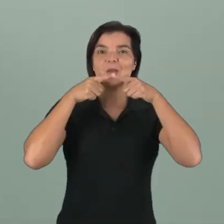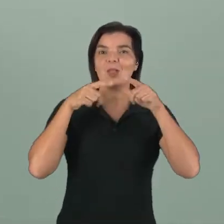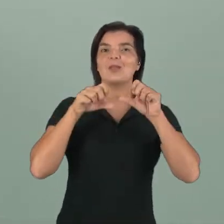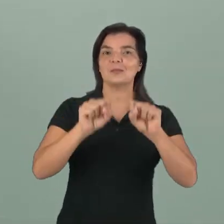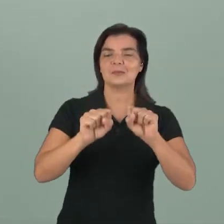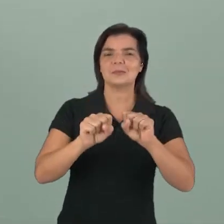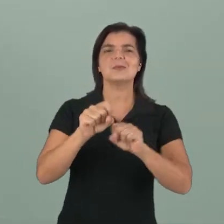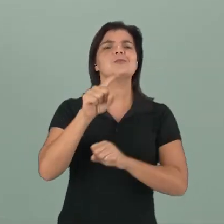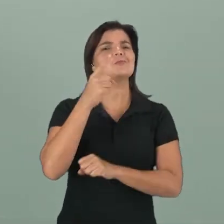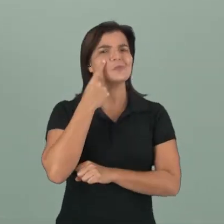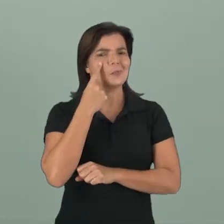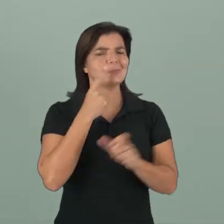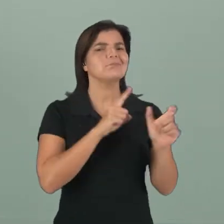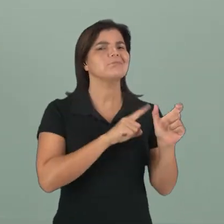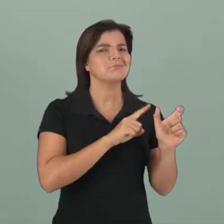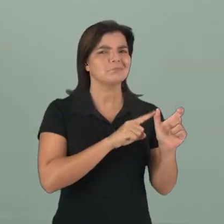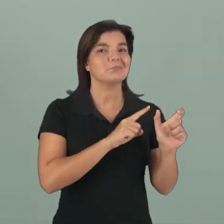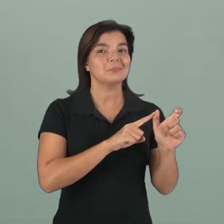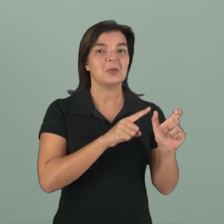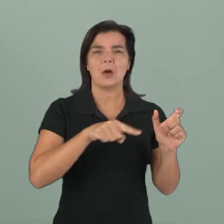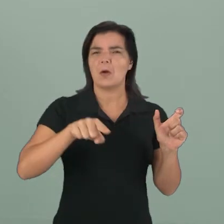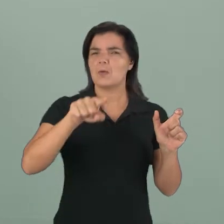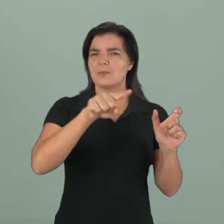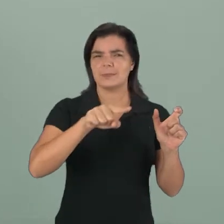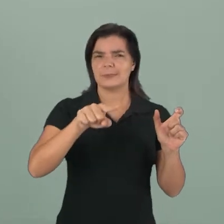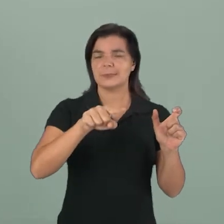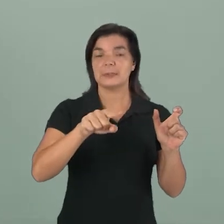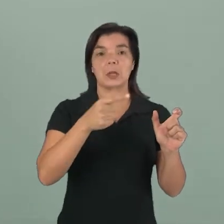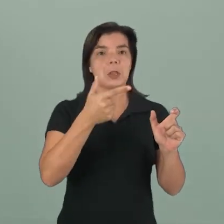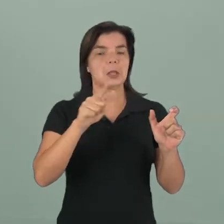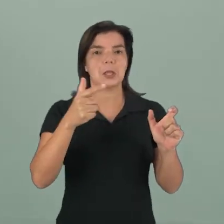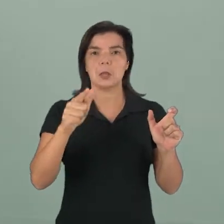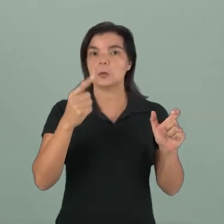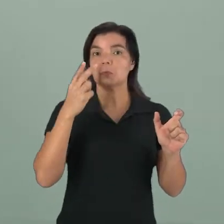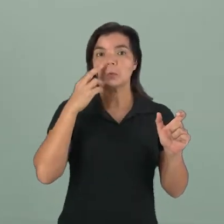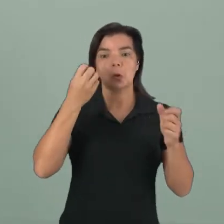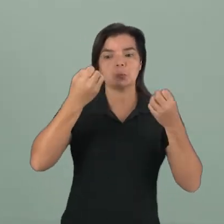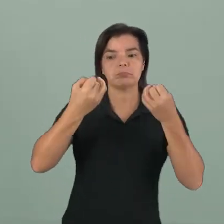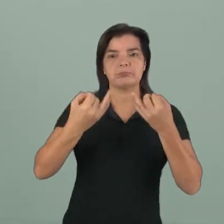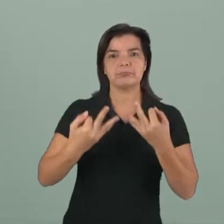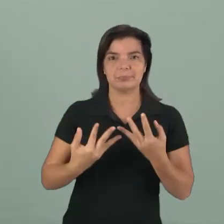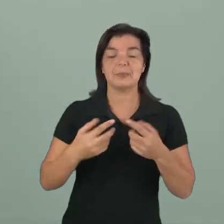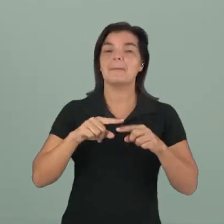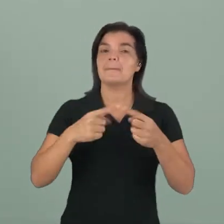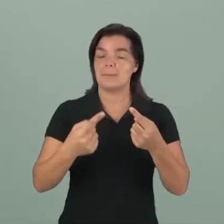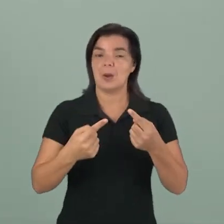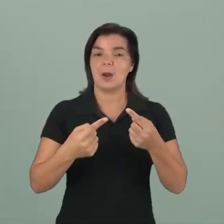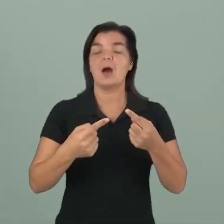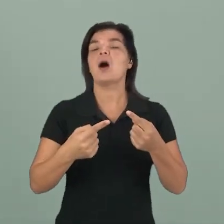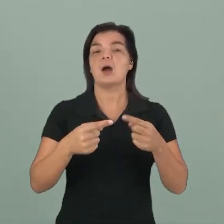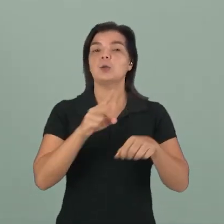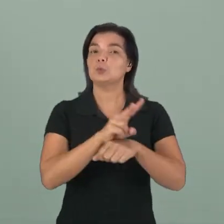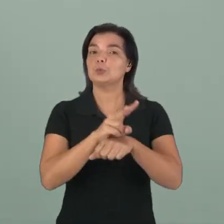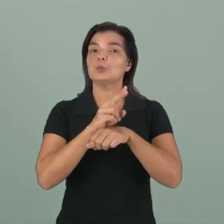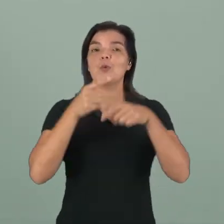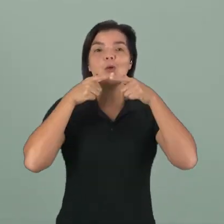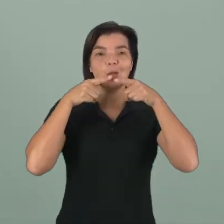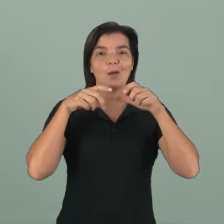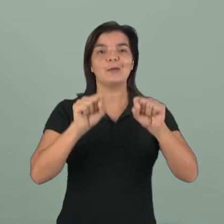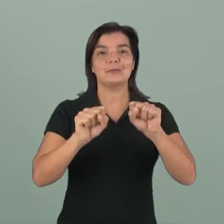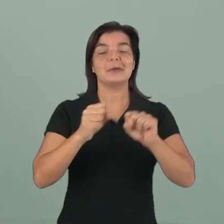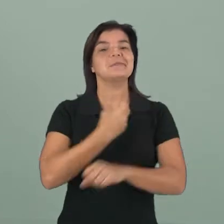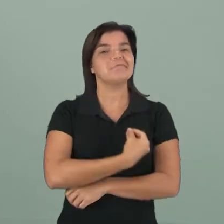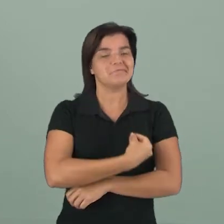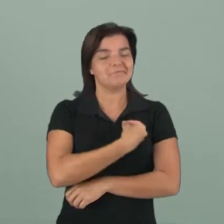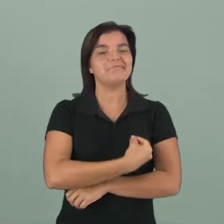estrangeirismo. Já ouviu essa palavra? Talvez vocês ainda não tenham ouvido essa definição, mas o estrangeirismo faz parte da nossa